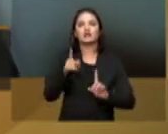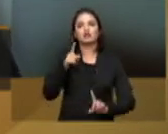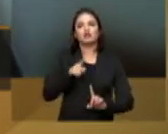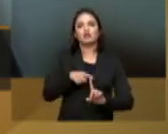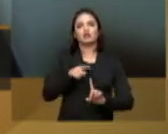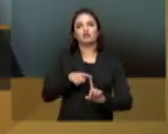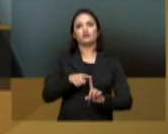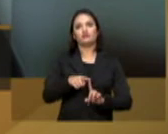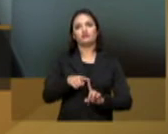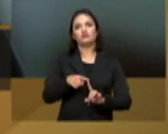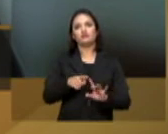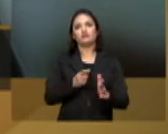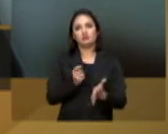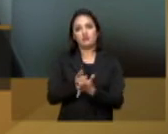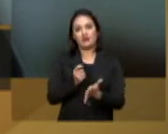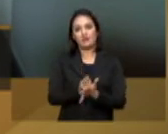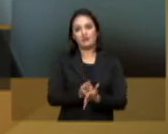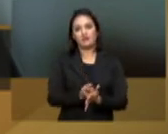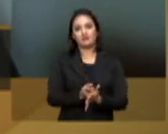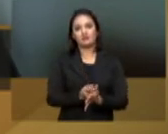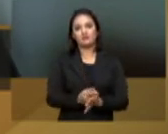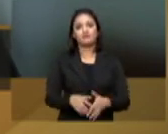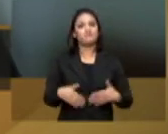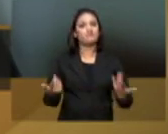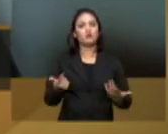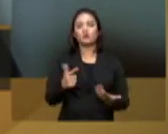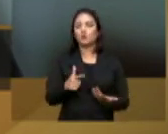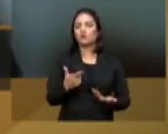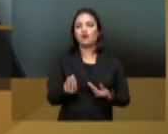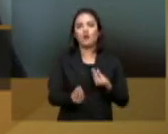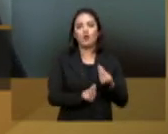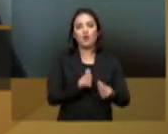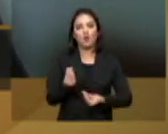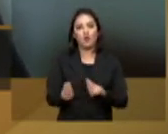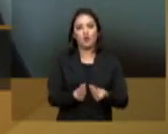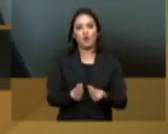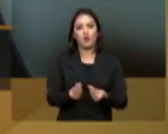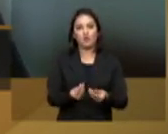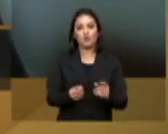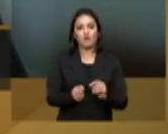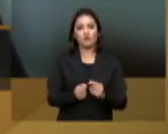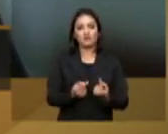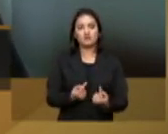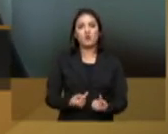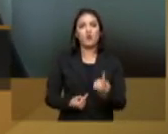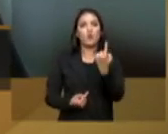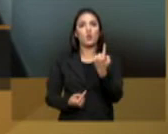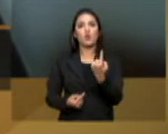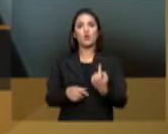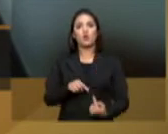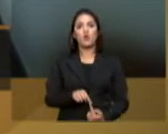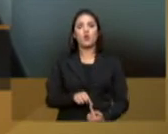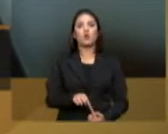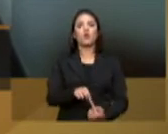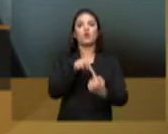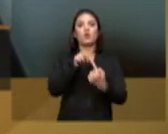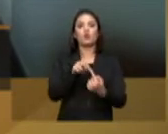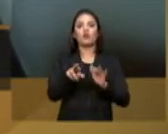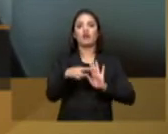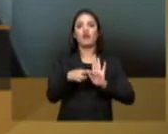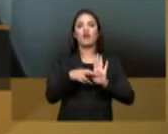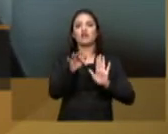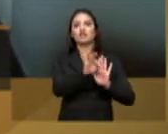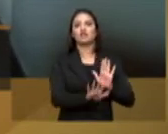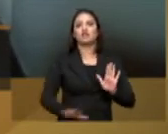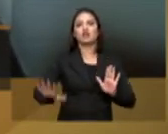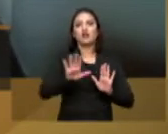concreto. Ou seja, não existe ampla e irrestrita liberdade para